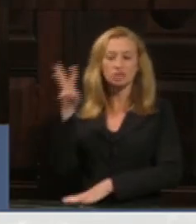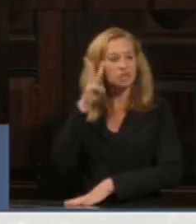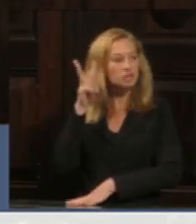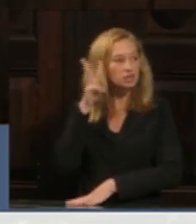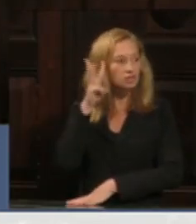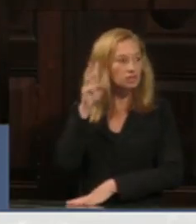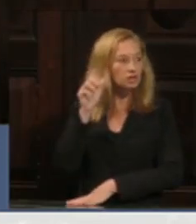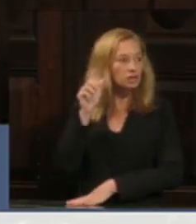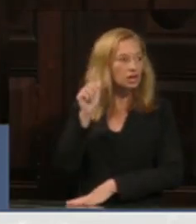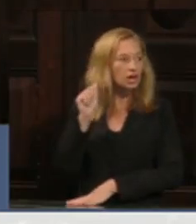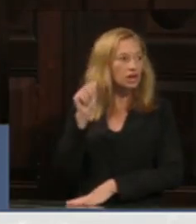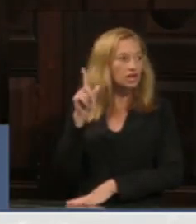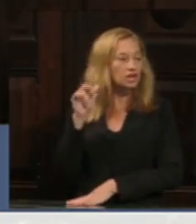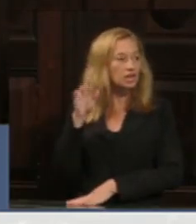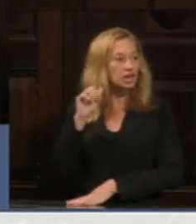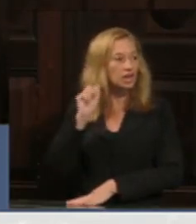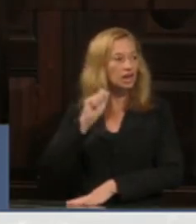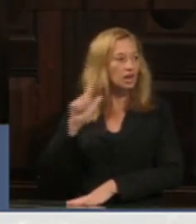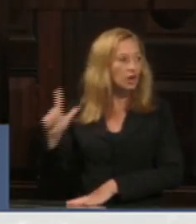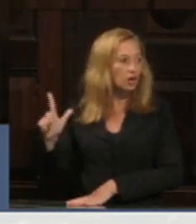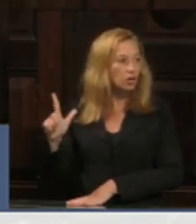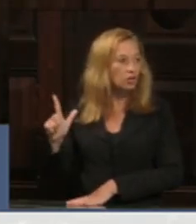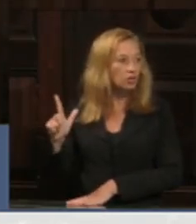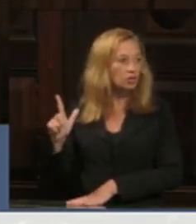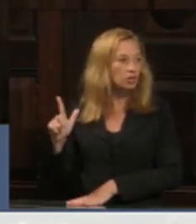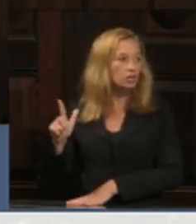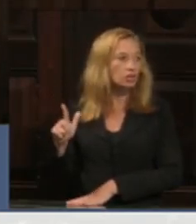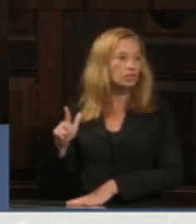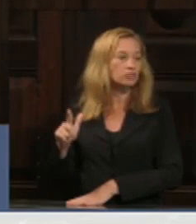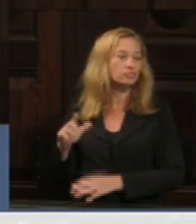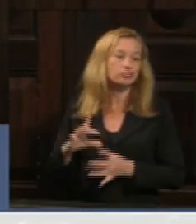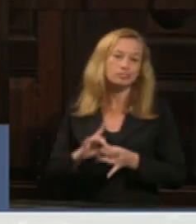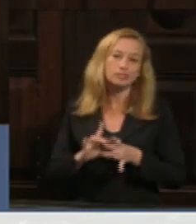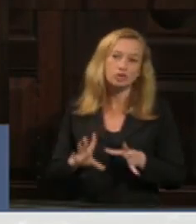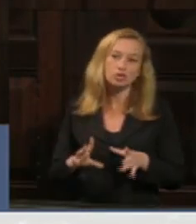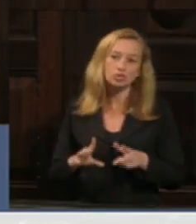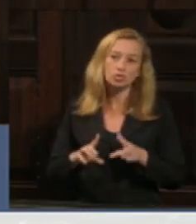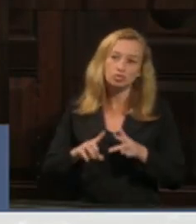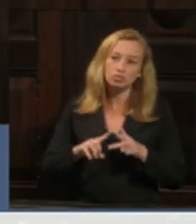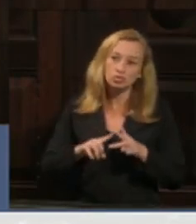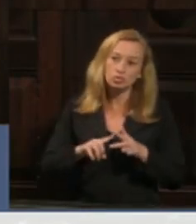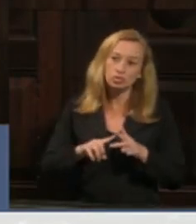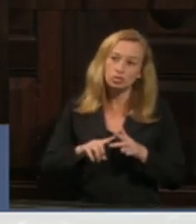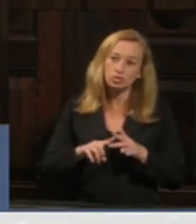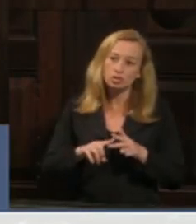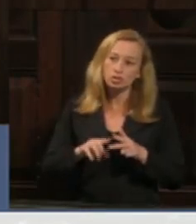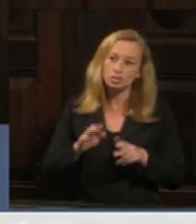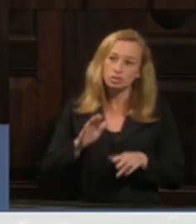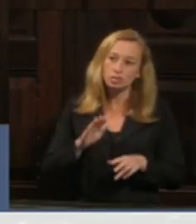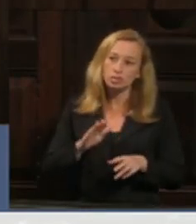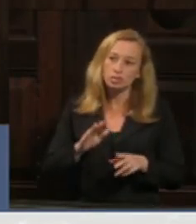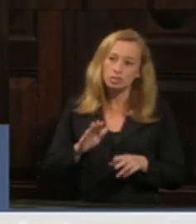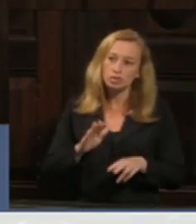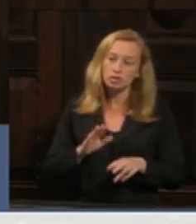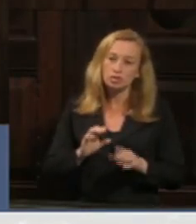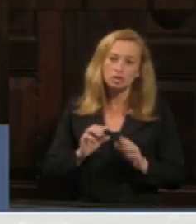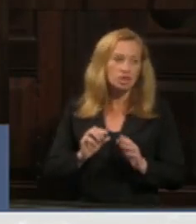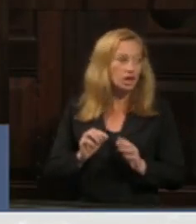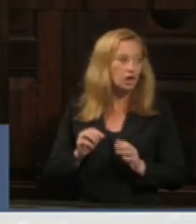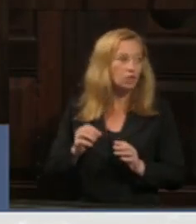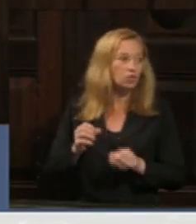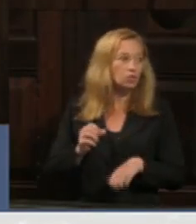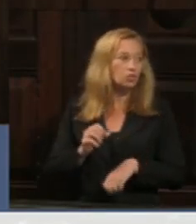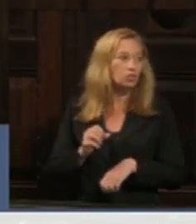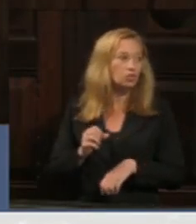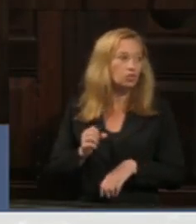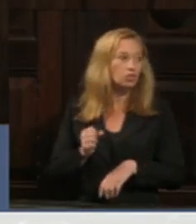ANEEL permitiu um reajuste, mais um reajuste da energia aqui no Estado do Rio de Janeiro.